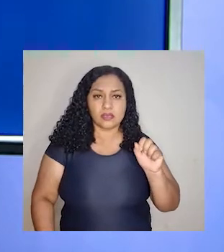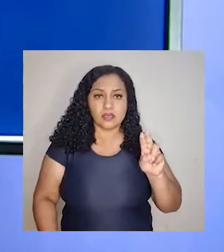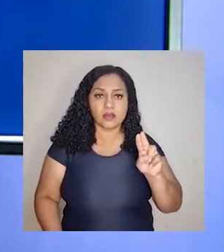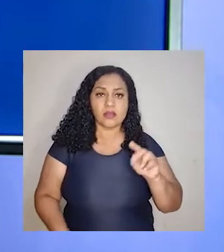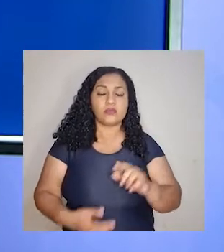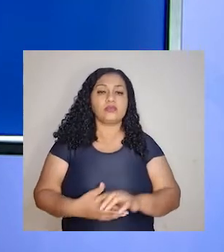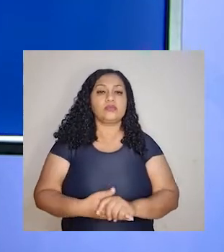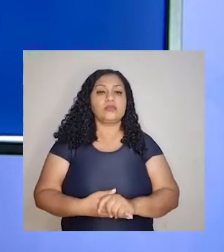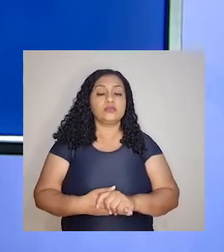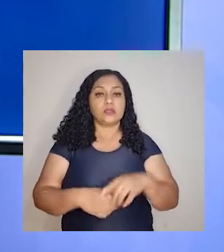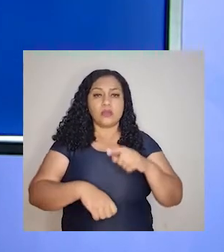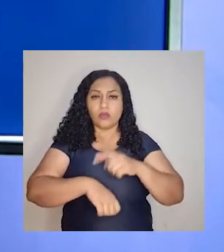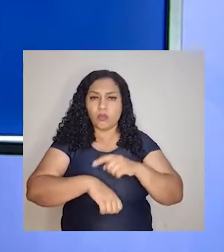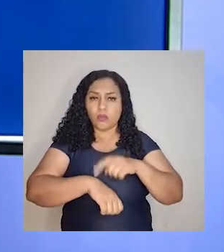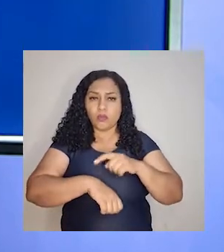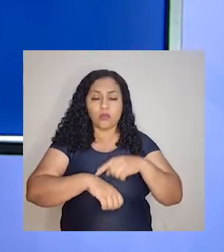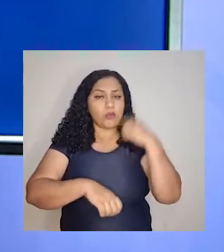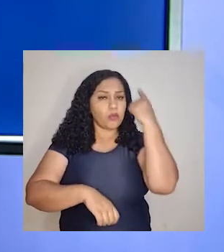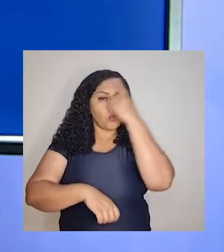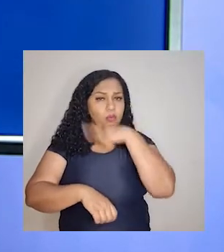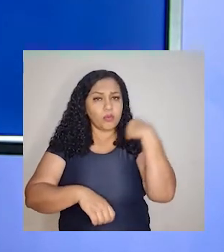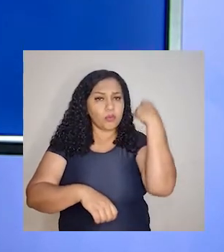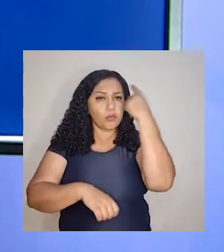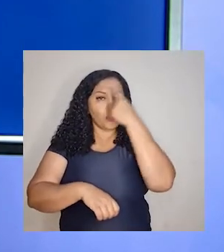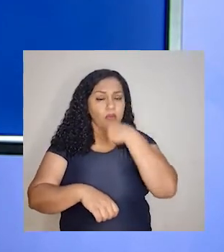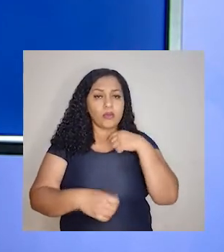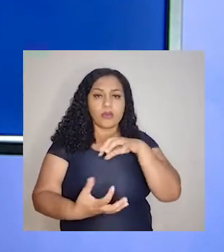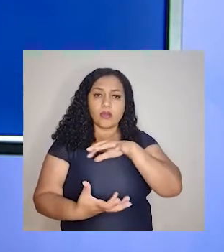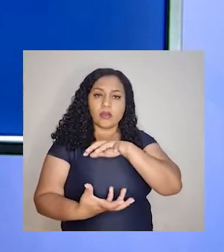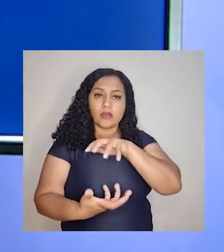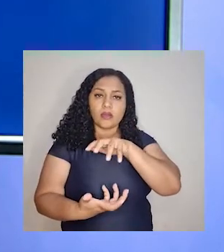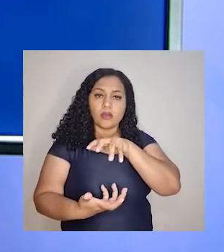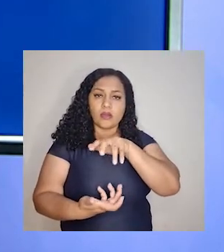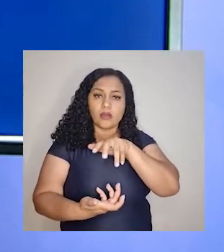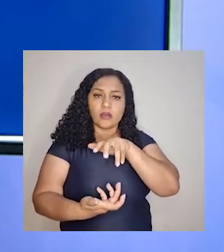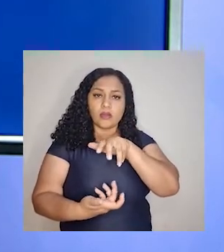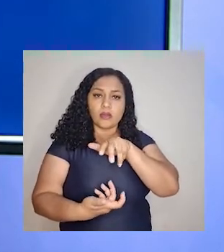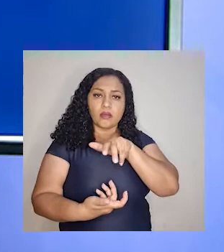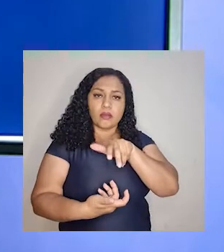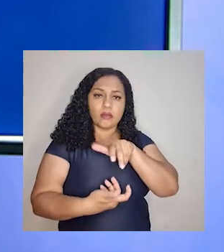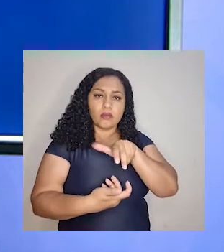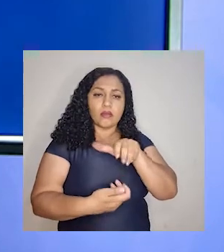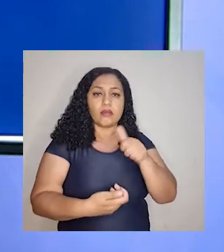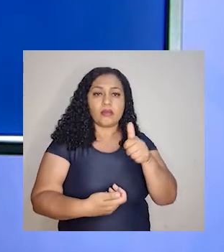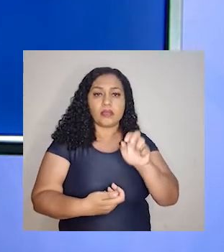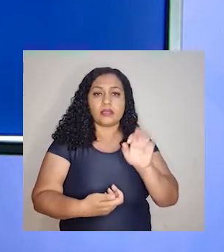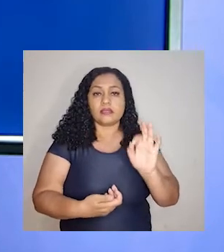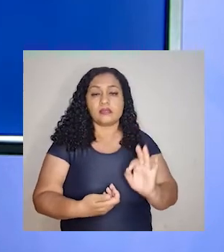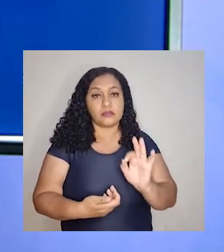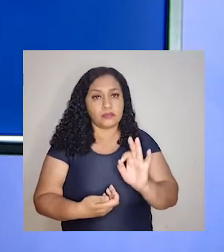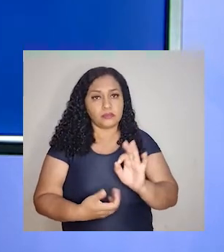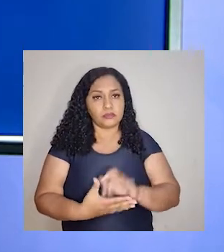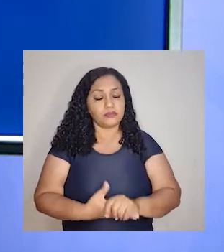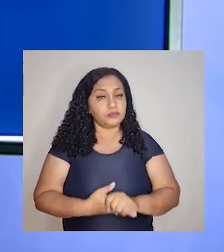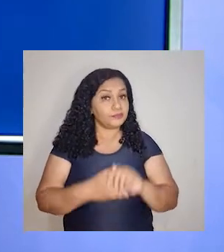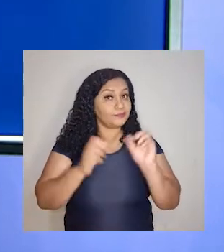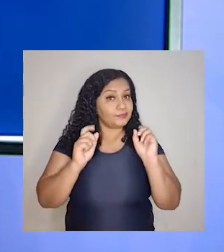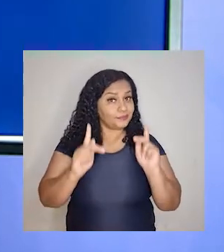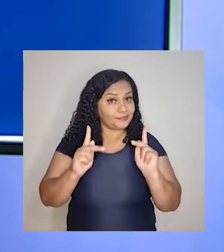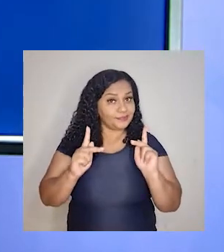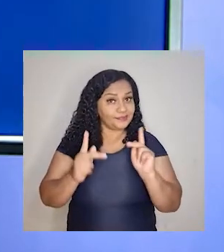quantos graus 15° então a cada hora do relógio a terra gira